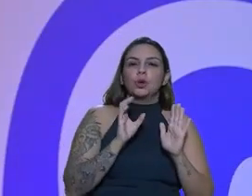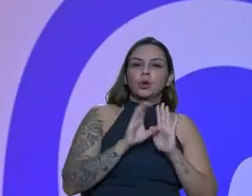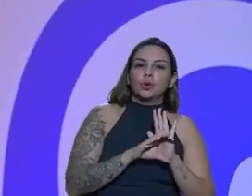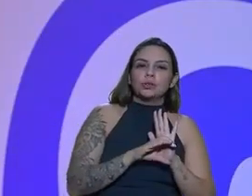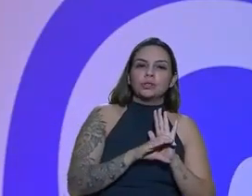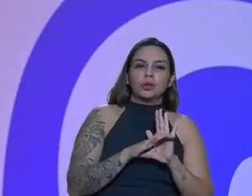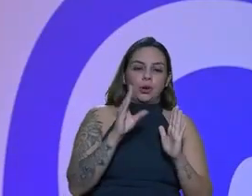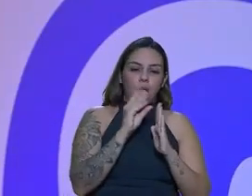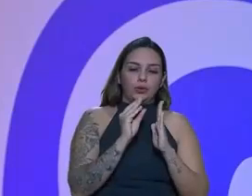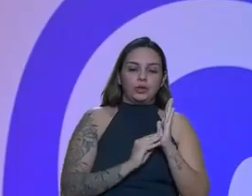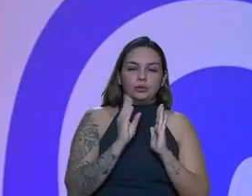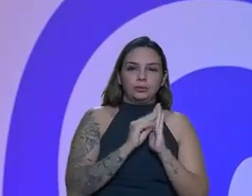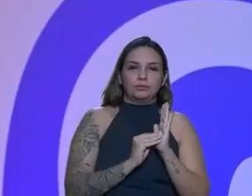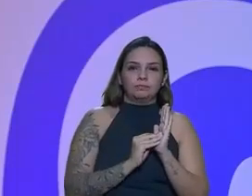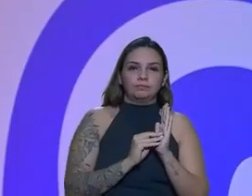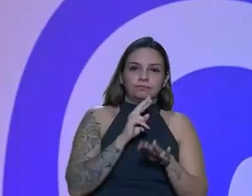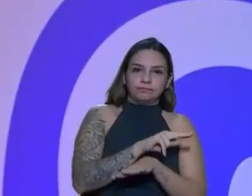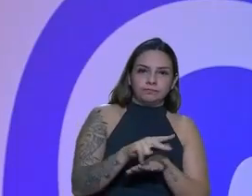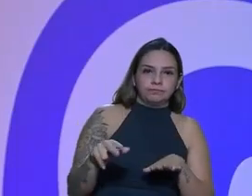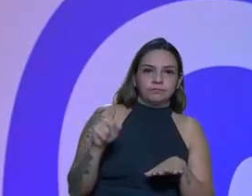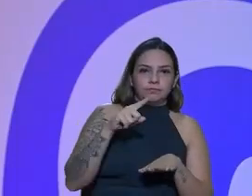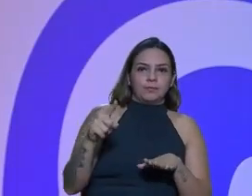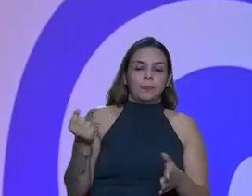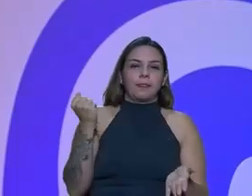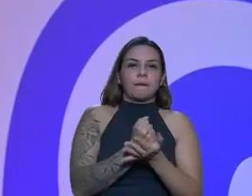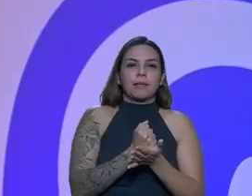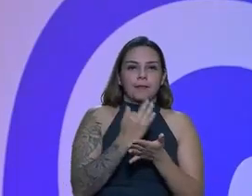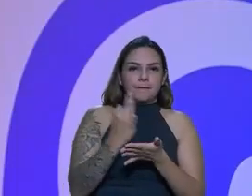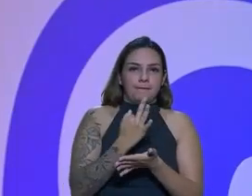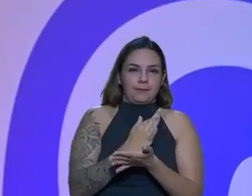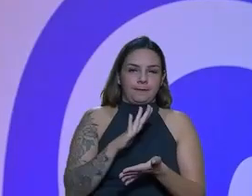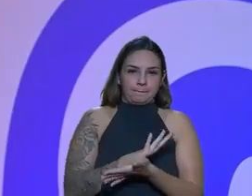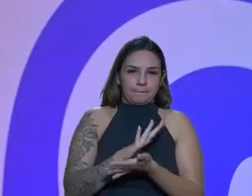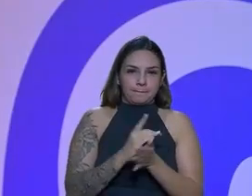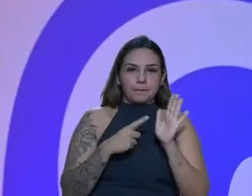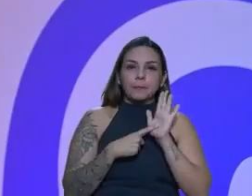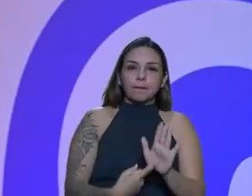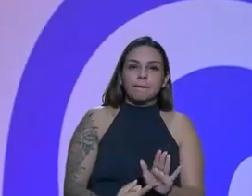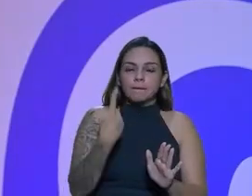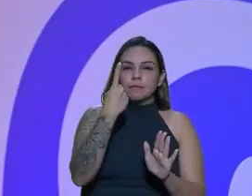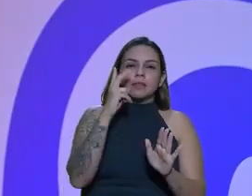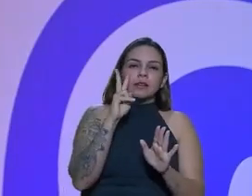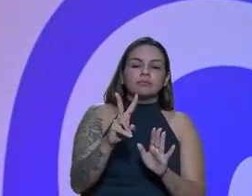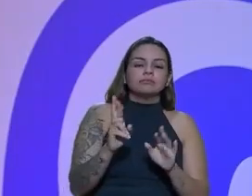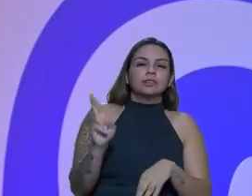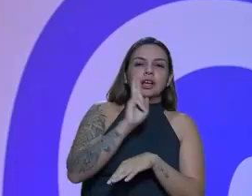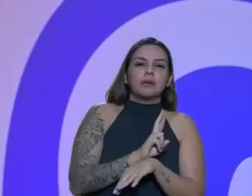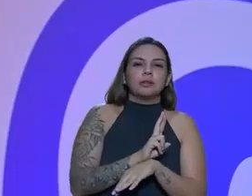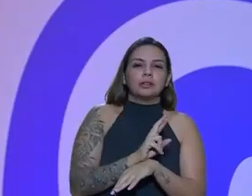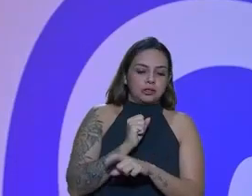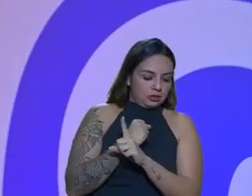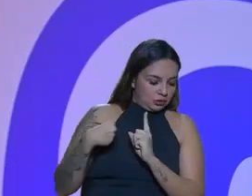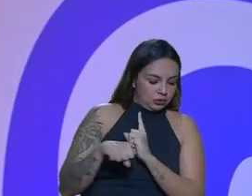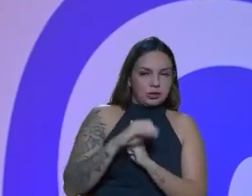conceito e de conteúdo. A diversidade é a marca do Fliaraxá, que apresenta um mosaico representativo